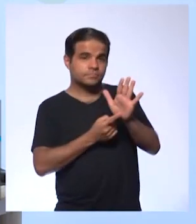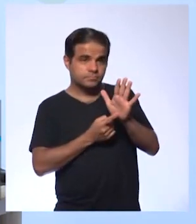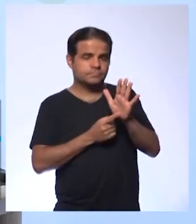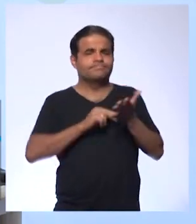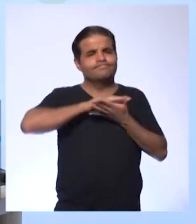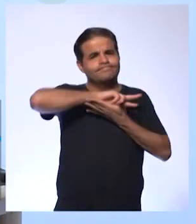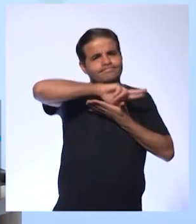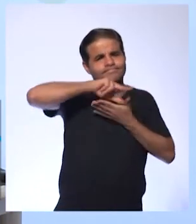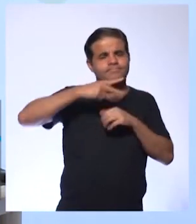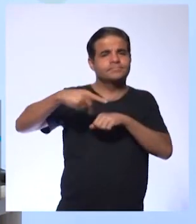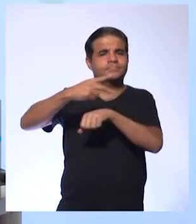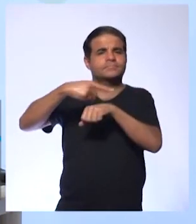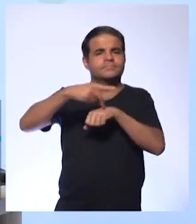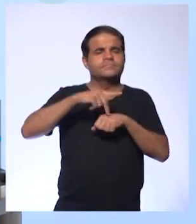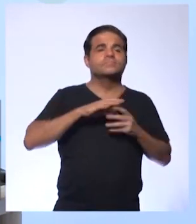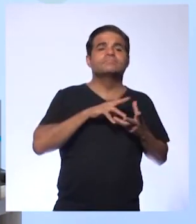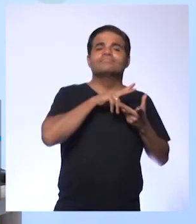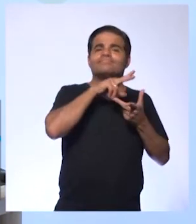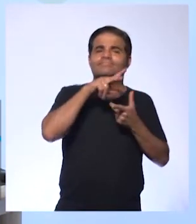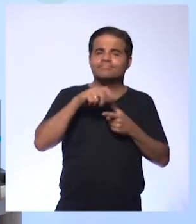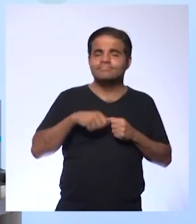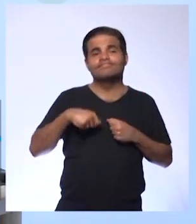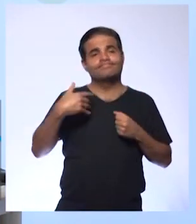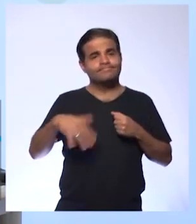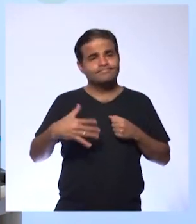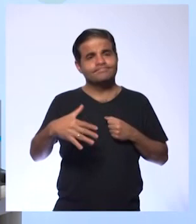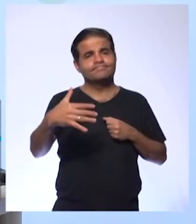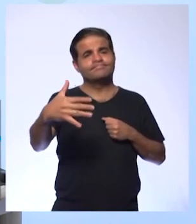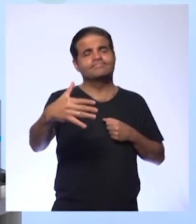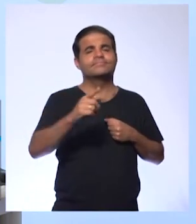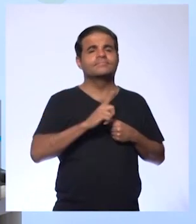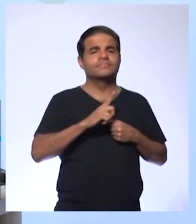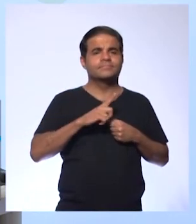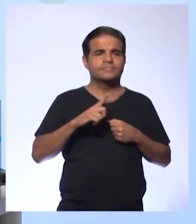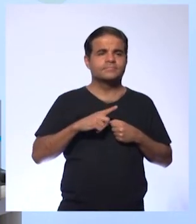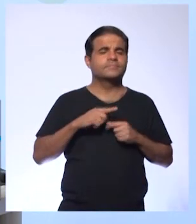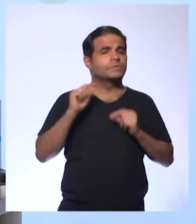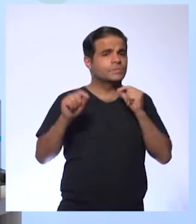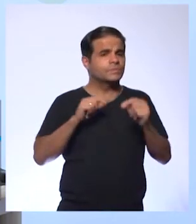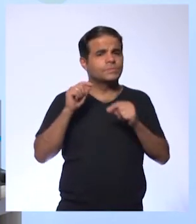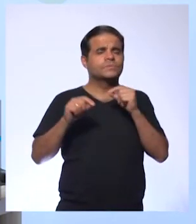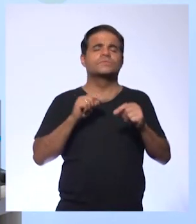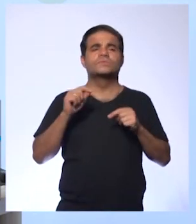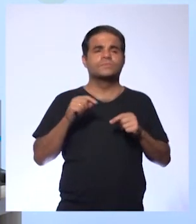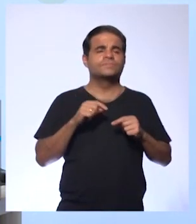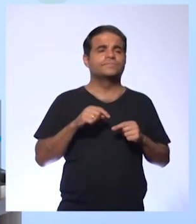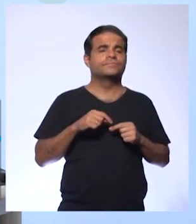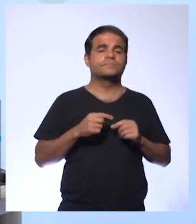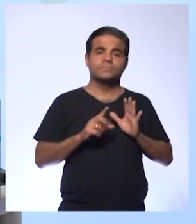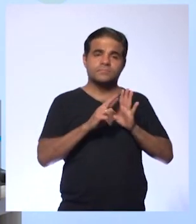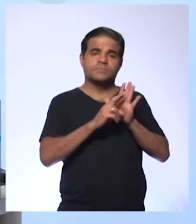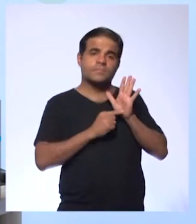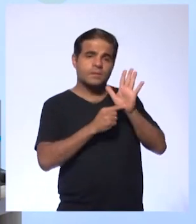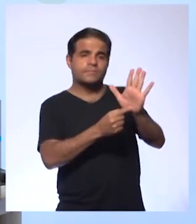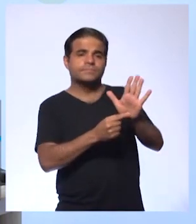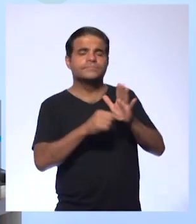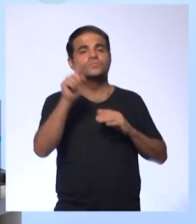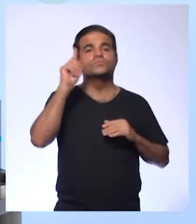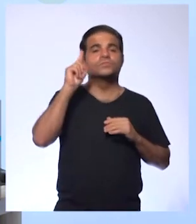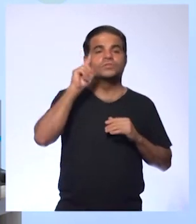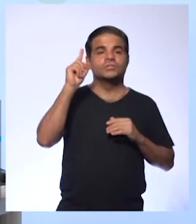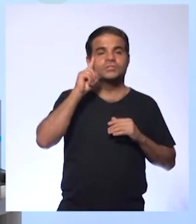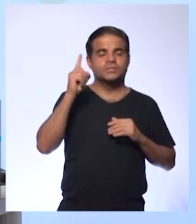são vários países no mundo que a gente acaba tendo, né, essas situações aí que se retratam, né, no dia a